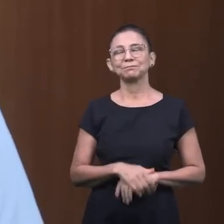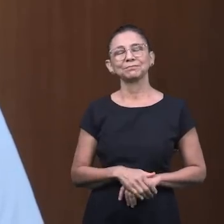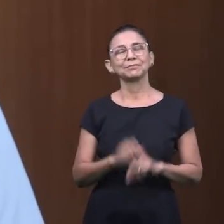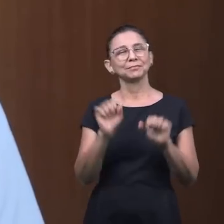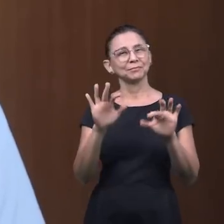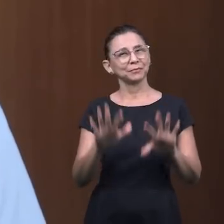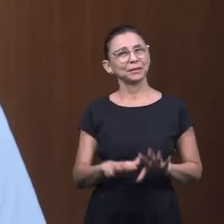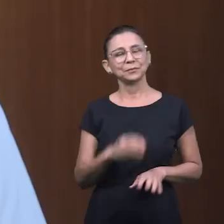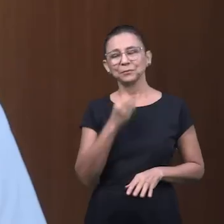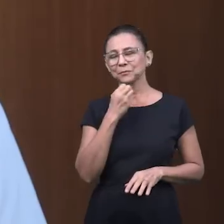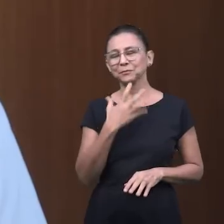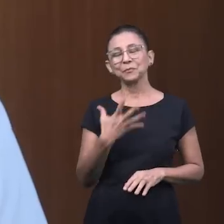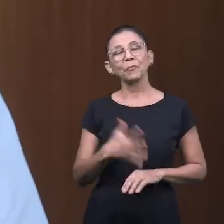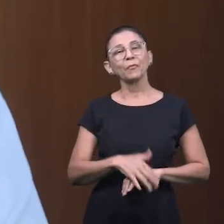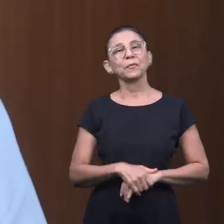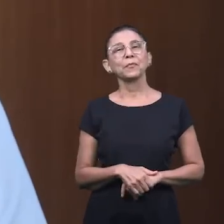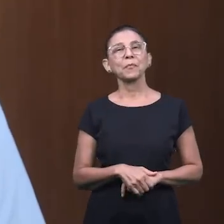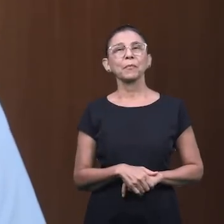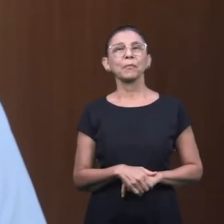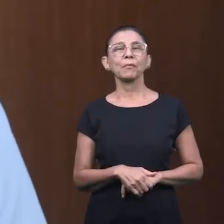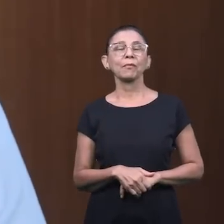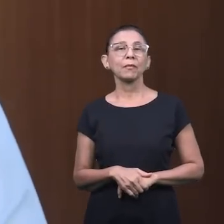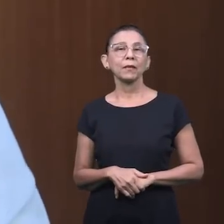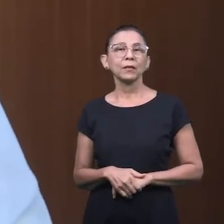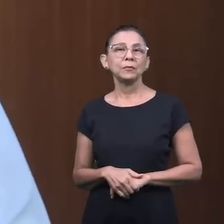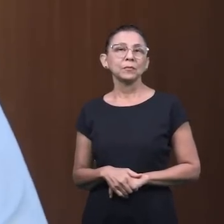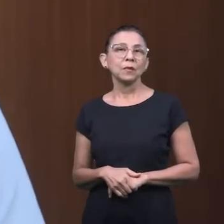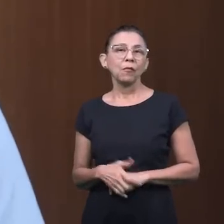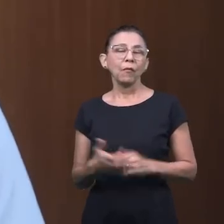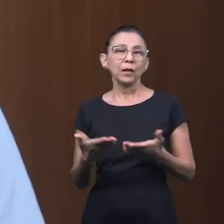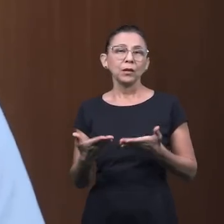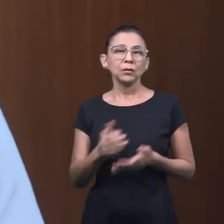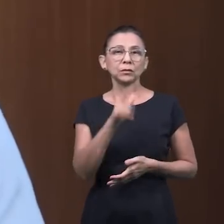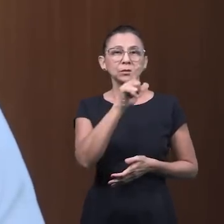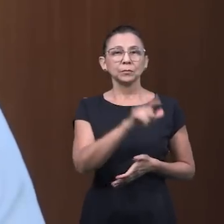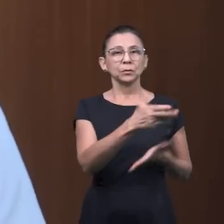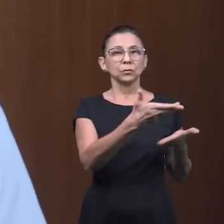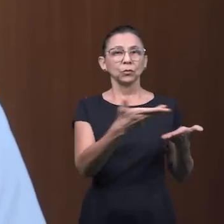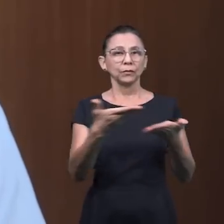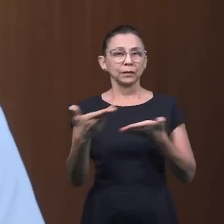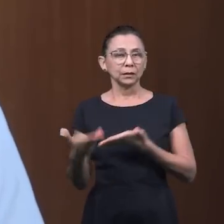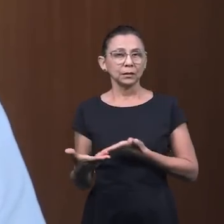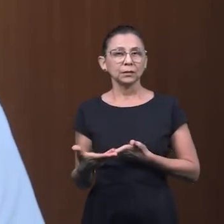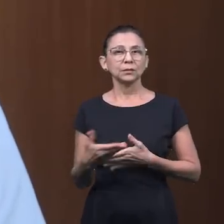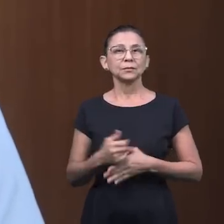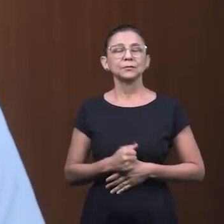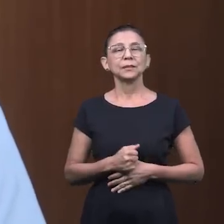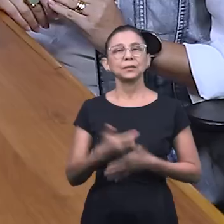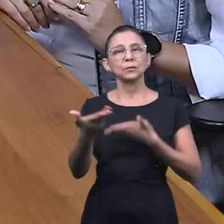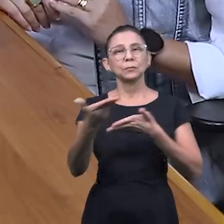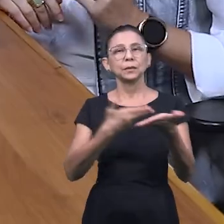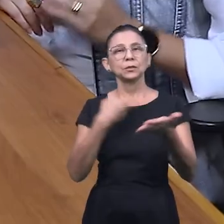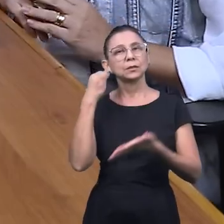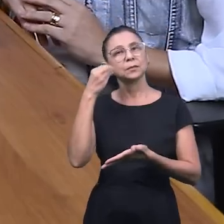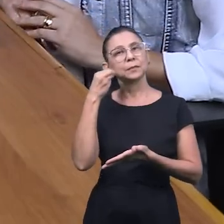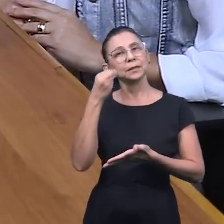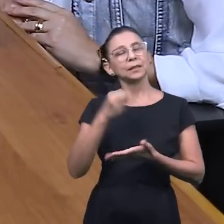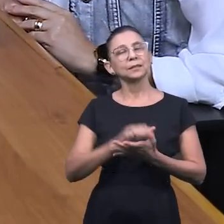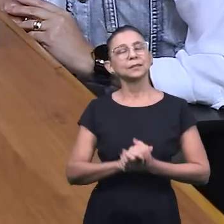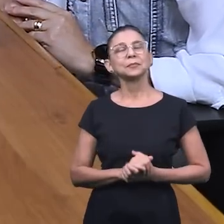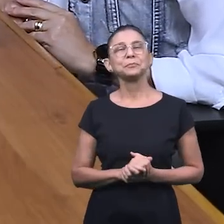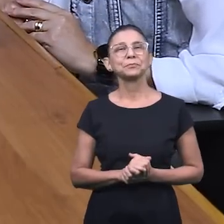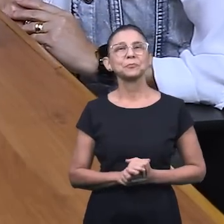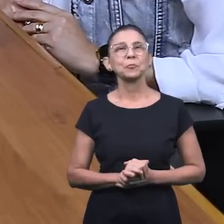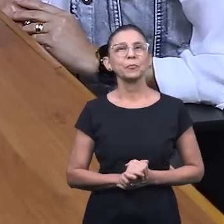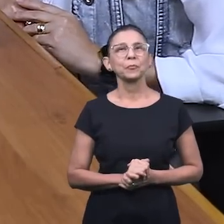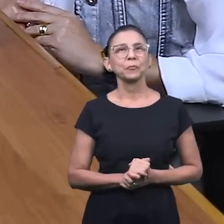uma bênção, é muito bom. E a nossa convidada vai compartilhar uma experiência que ela viveu com o Senhor nesse período, trabalhando para o Senhor,